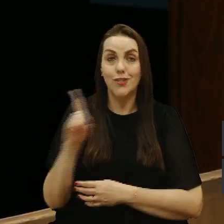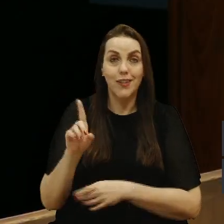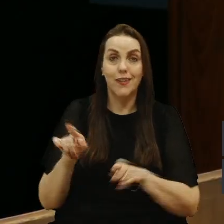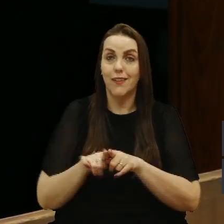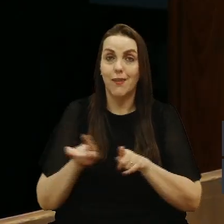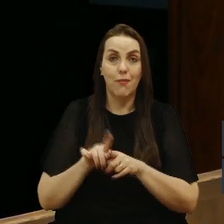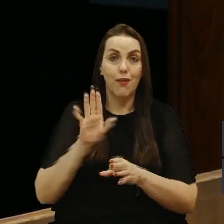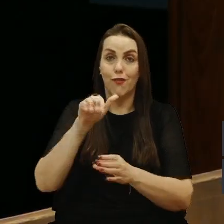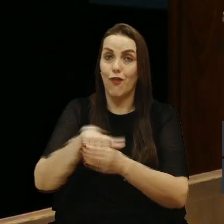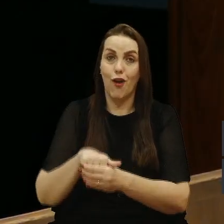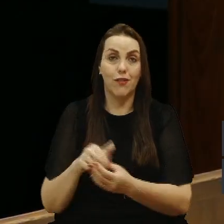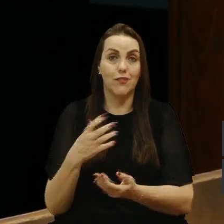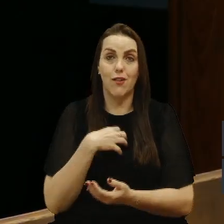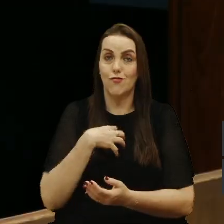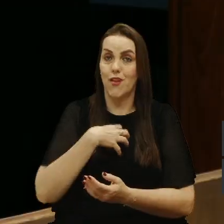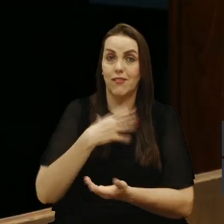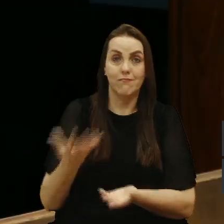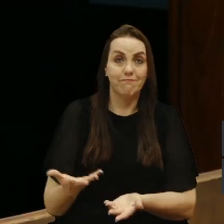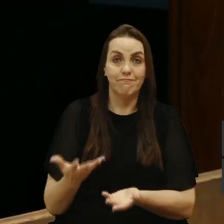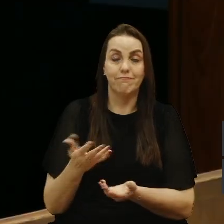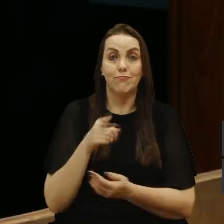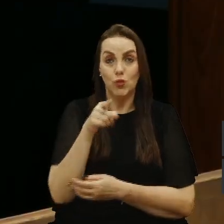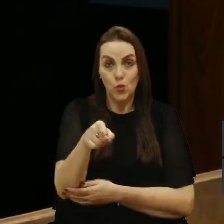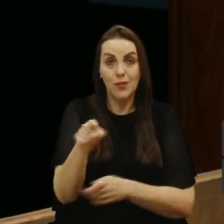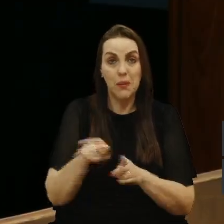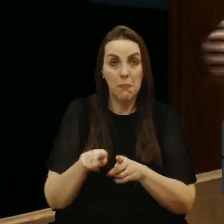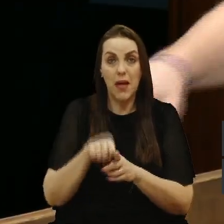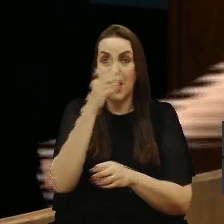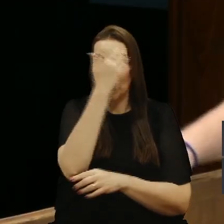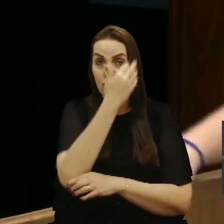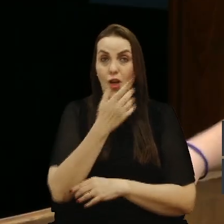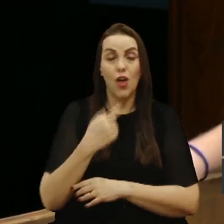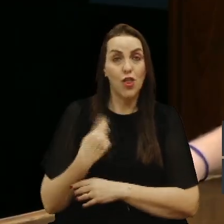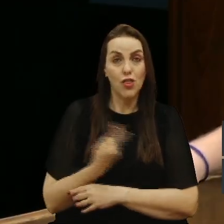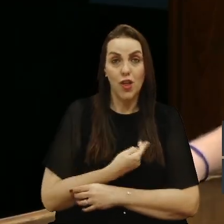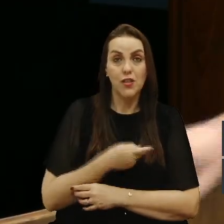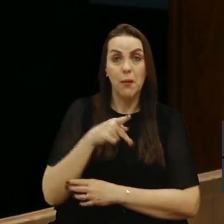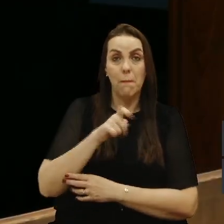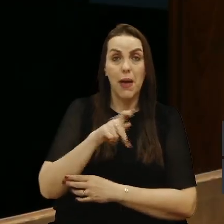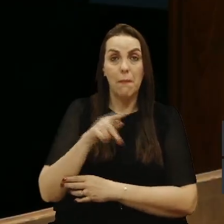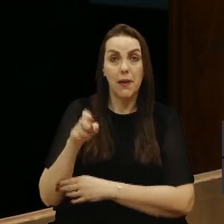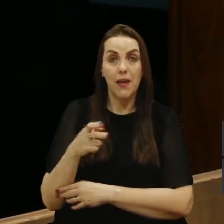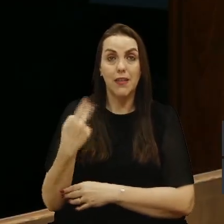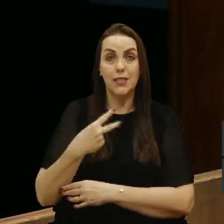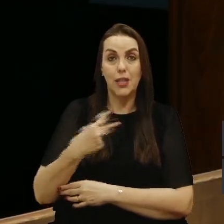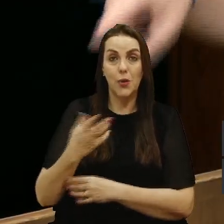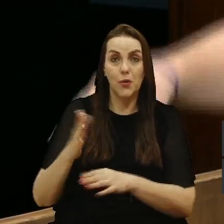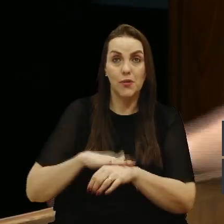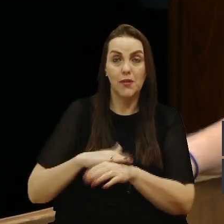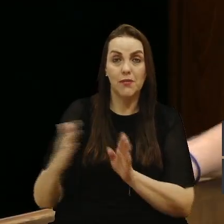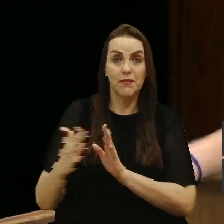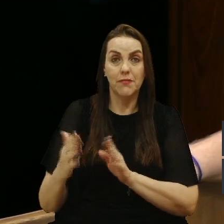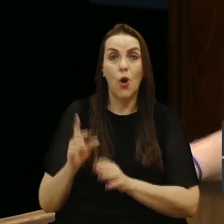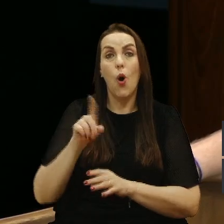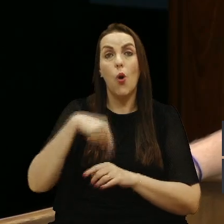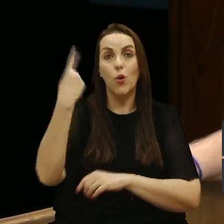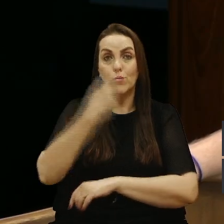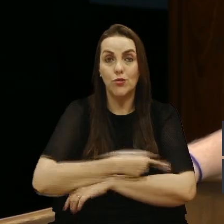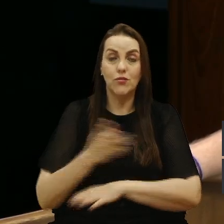voto, e o senhor, inclusive, no Adiló, quando eu e o Pepe fomos ao segundo turno contra eles. E no outro dia o senhor estava na oposição